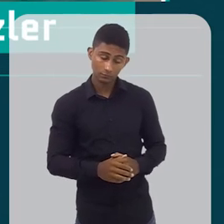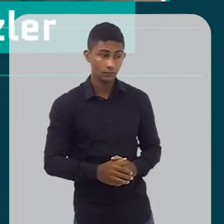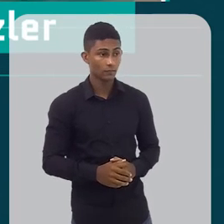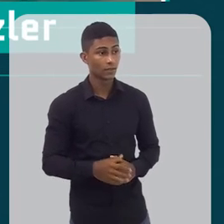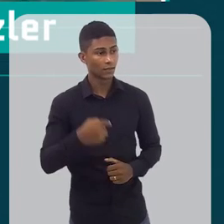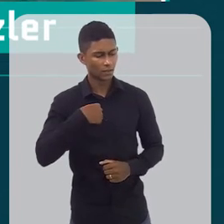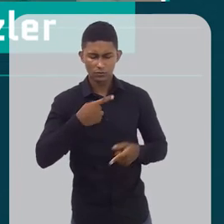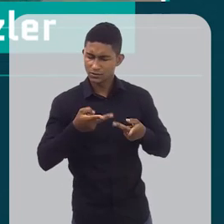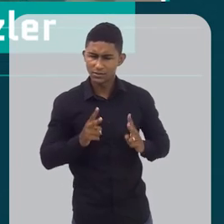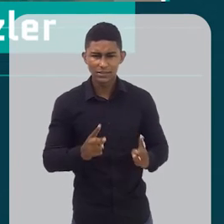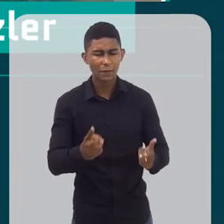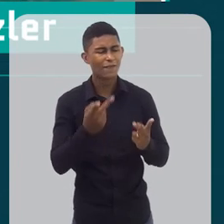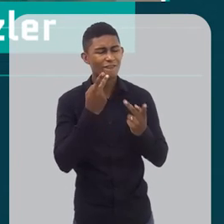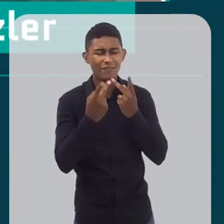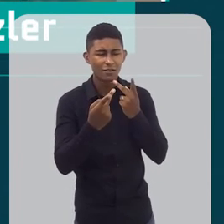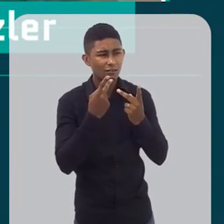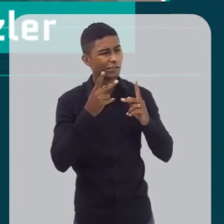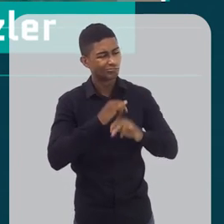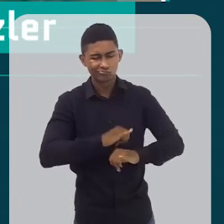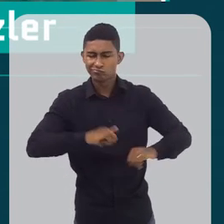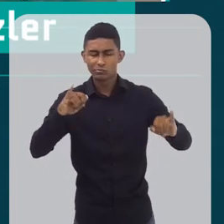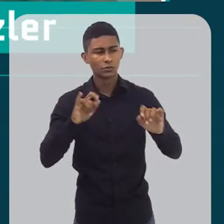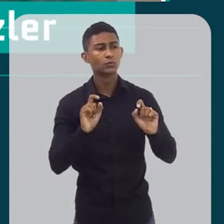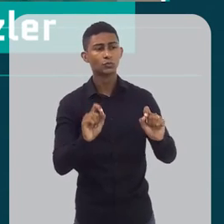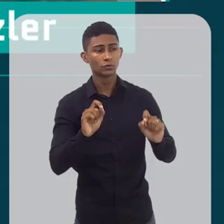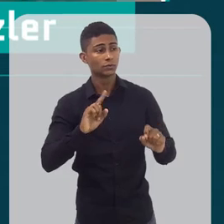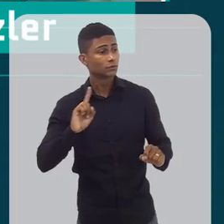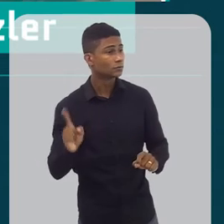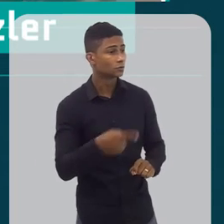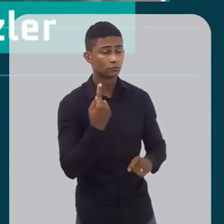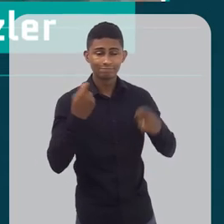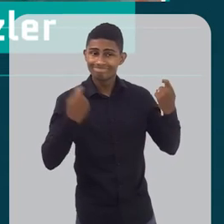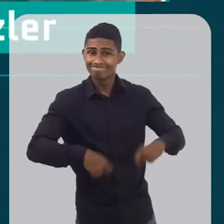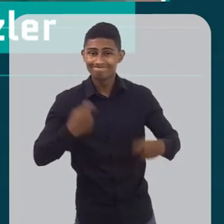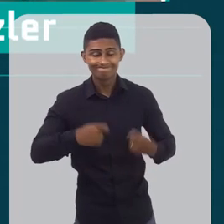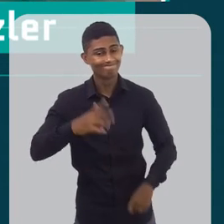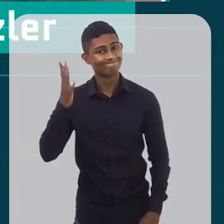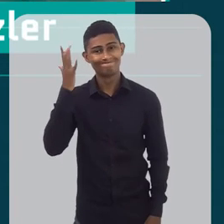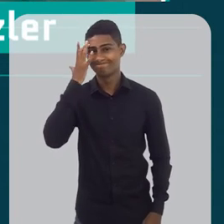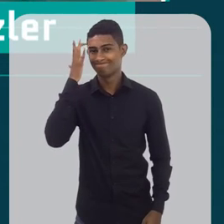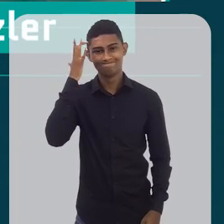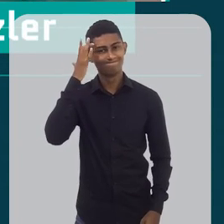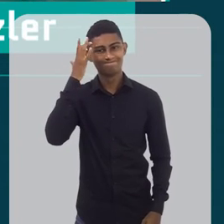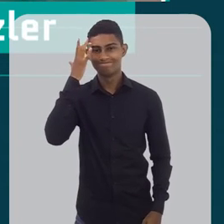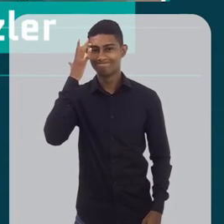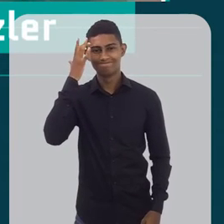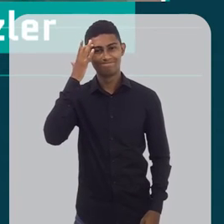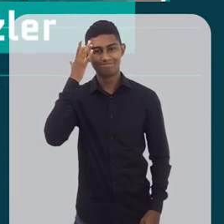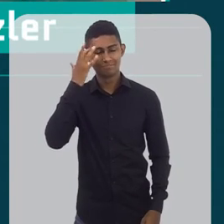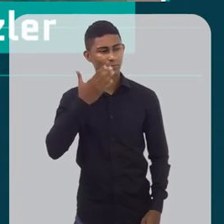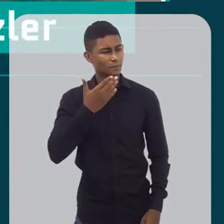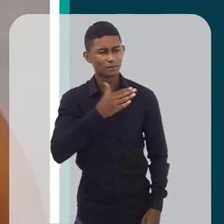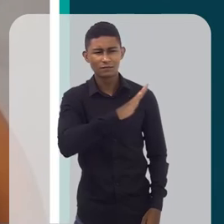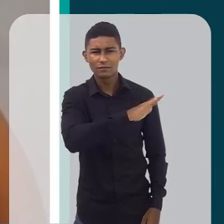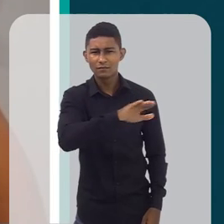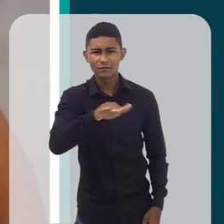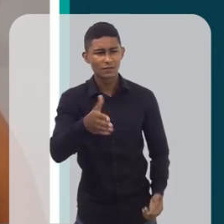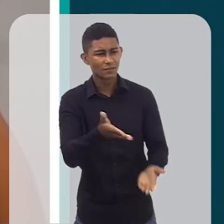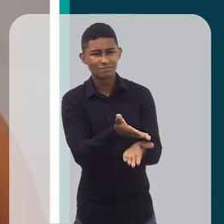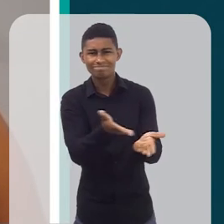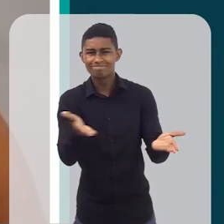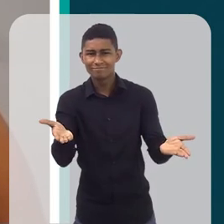que que dou é que a gente tem que ter assim uma consciência do que é o melhor para